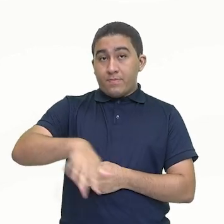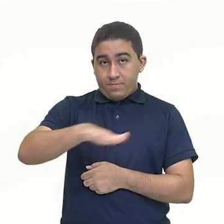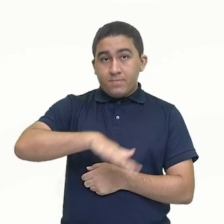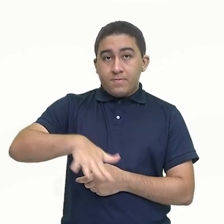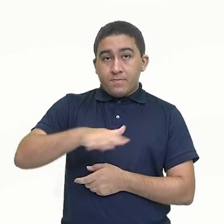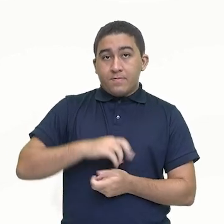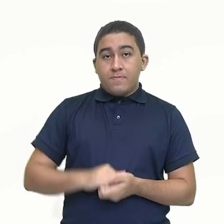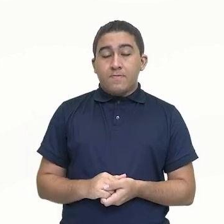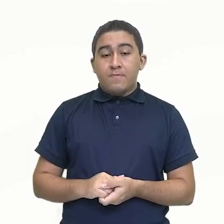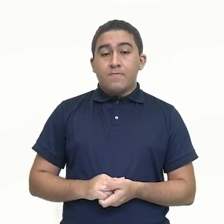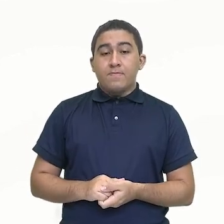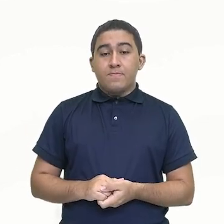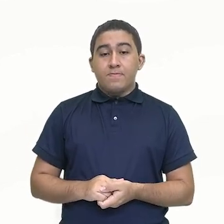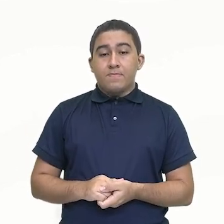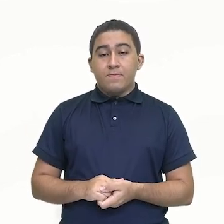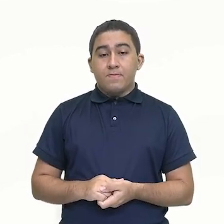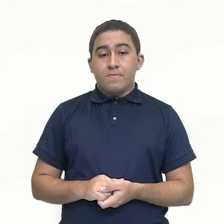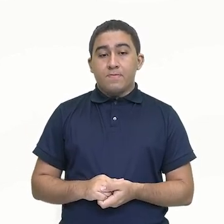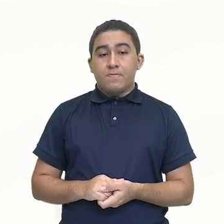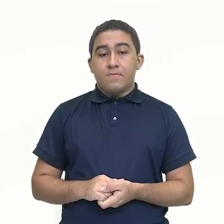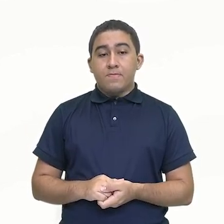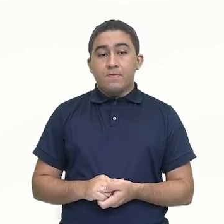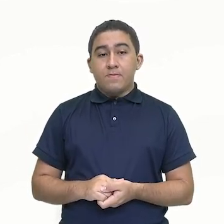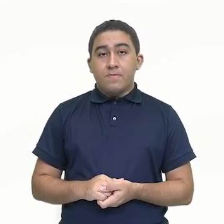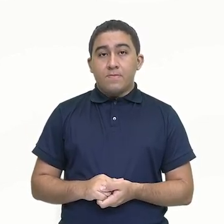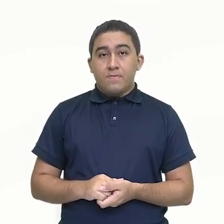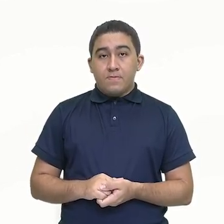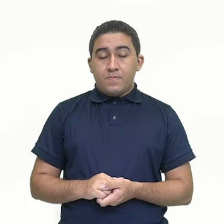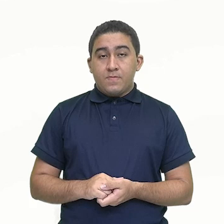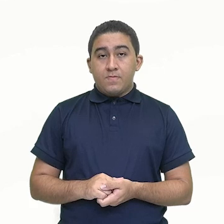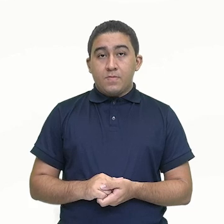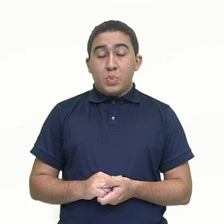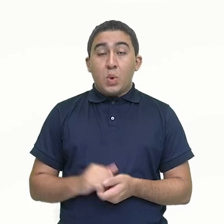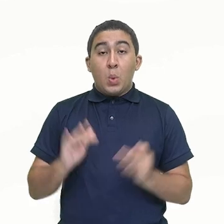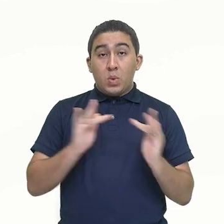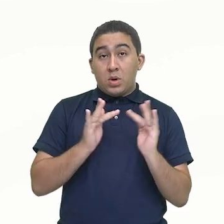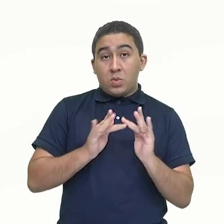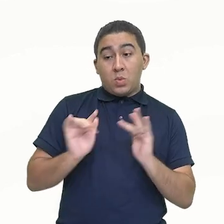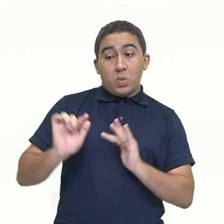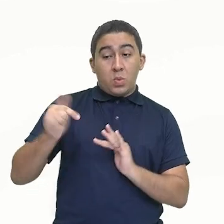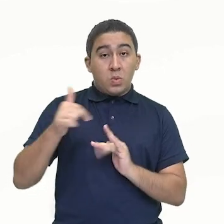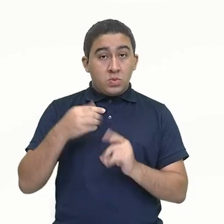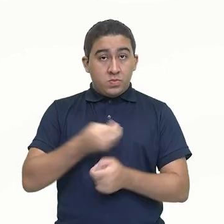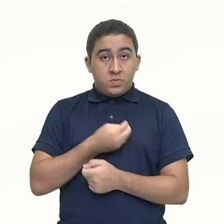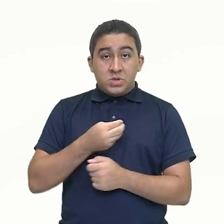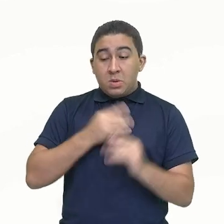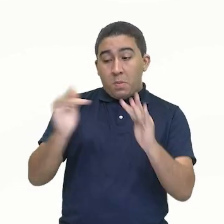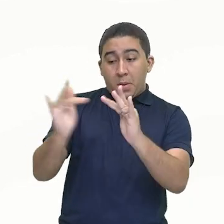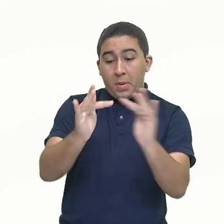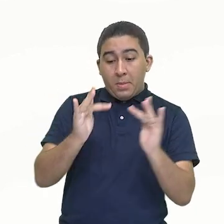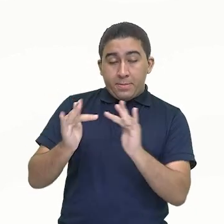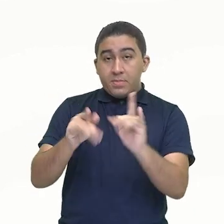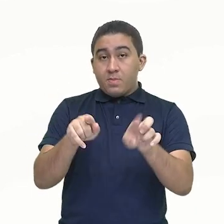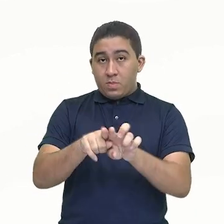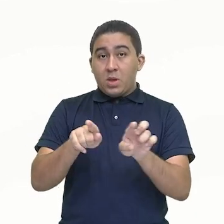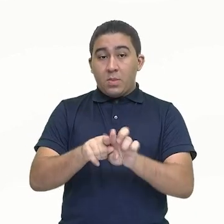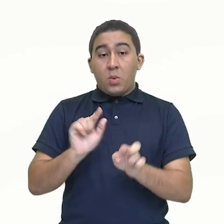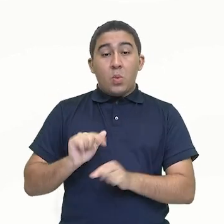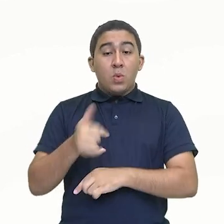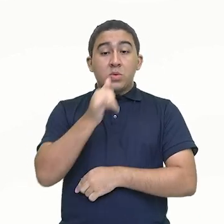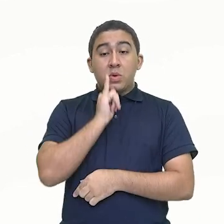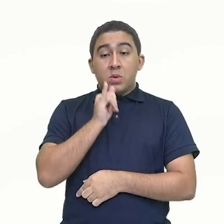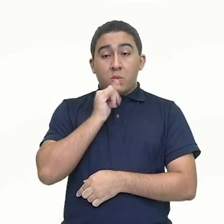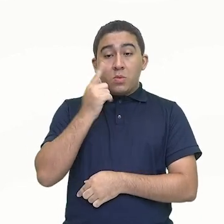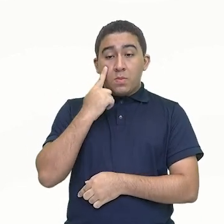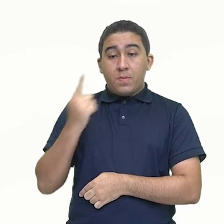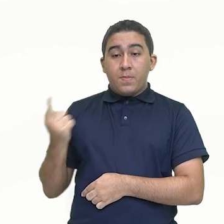ambiente, Estão interagindo entre si. Outros exemplos desses organismos mais complexos, nós temos